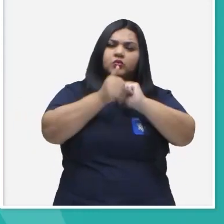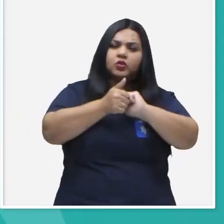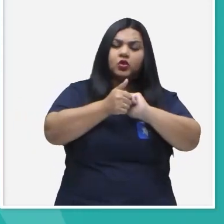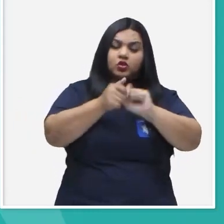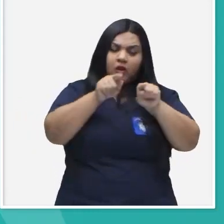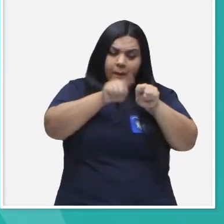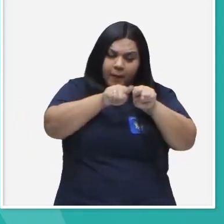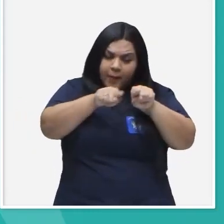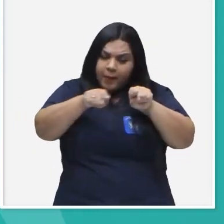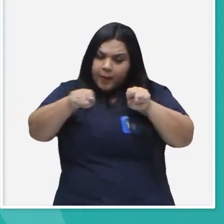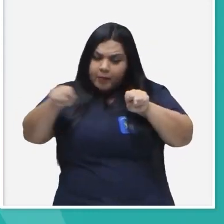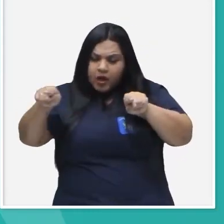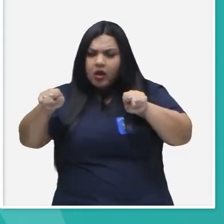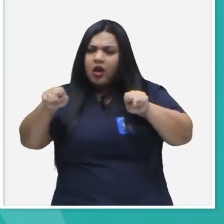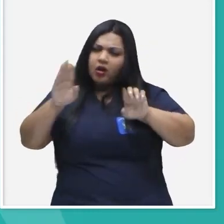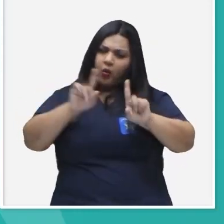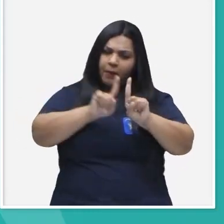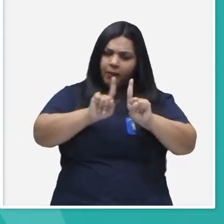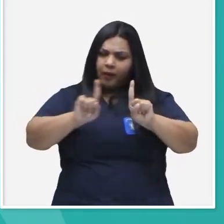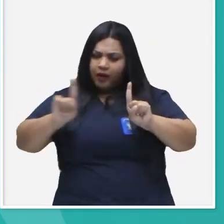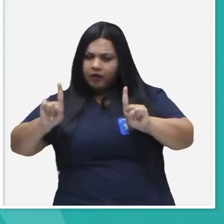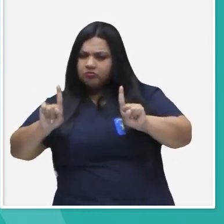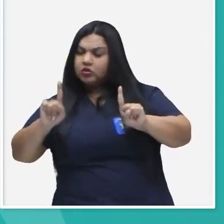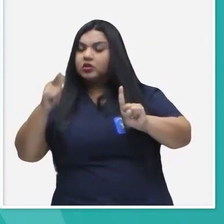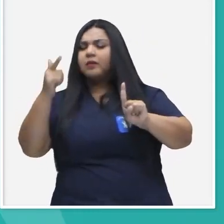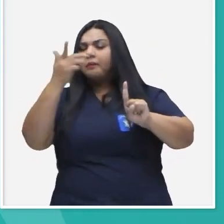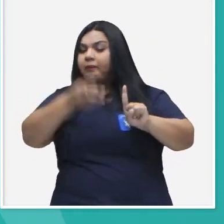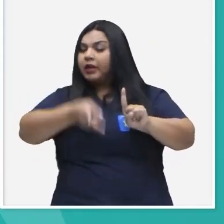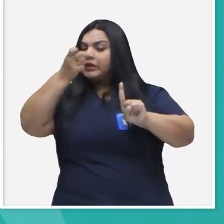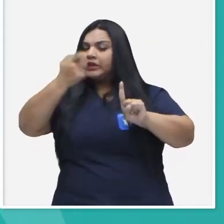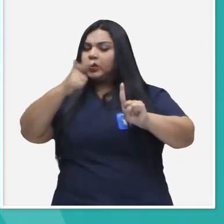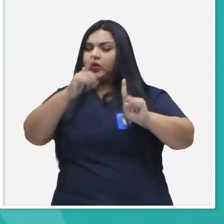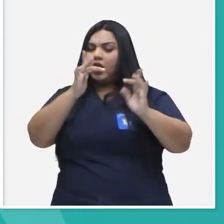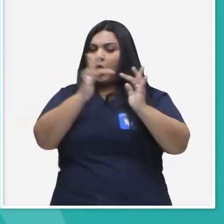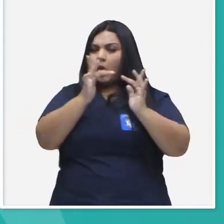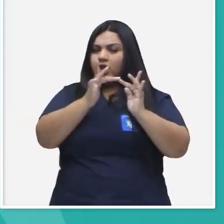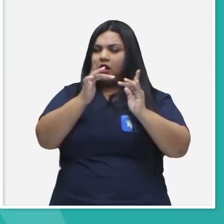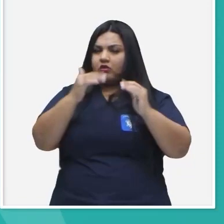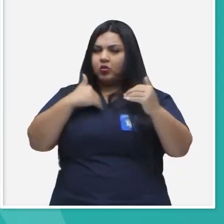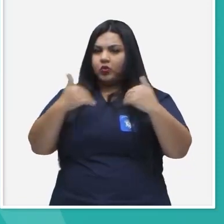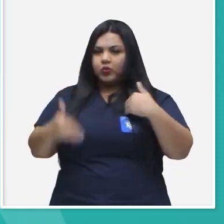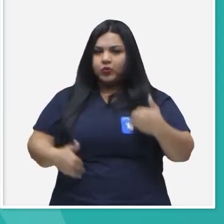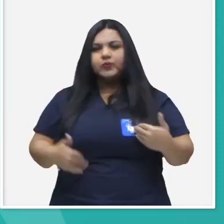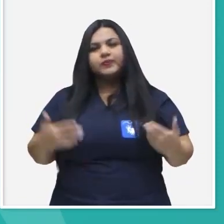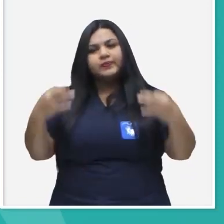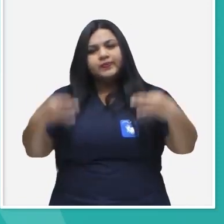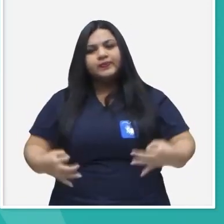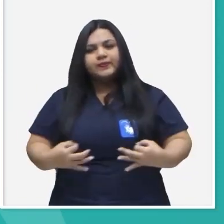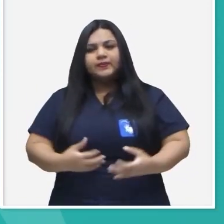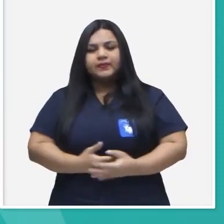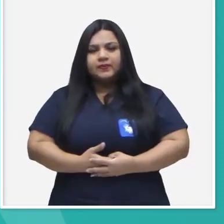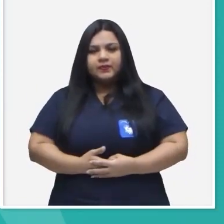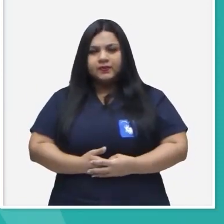do outro, a gente percebe que eles não têm contato físico, certo?